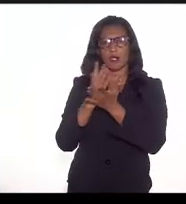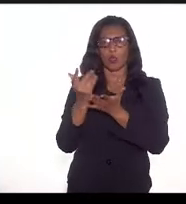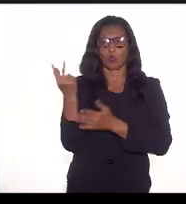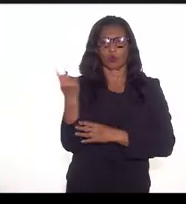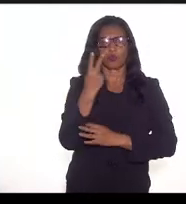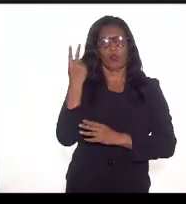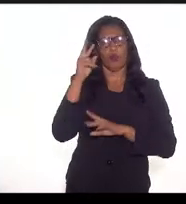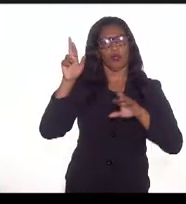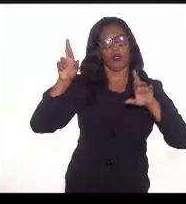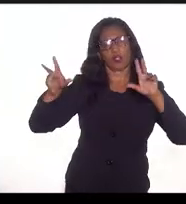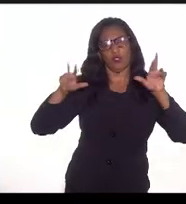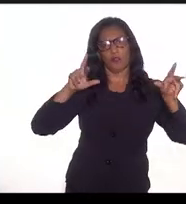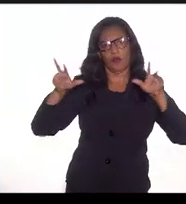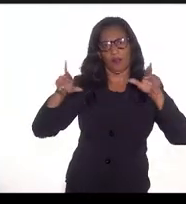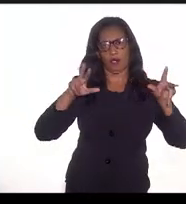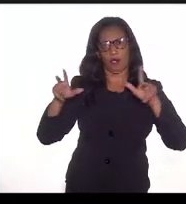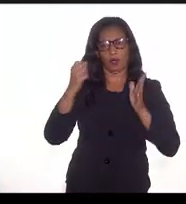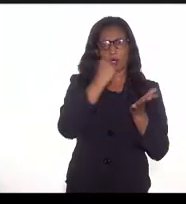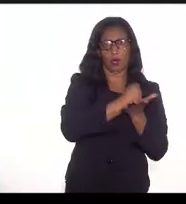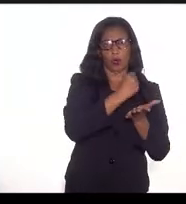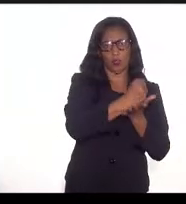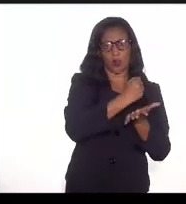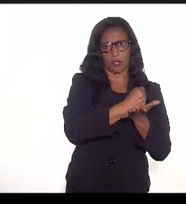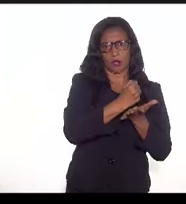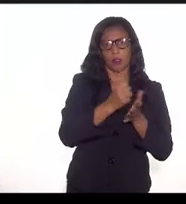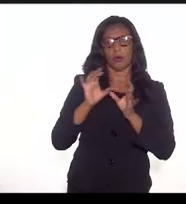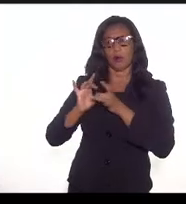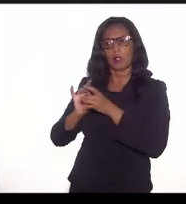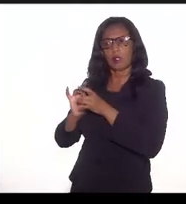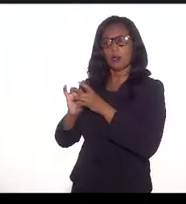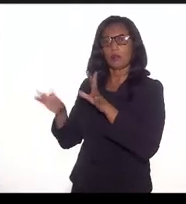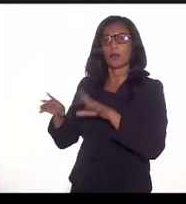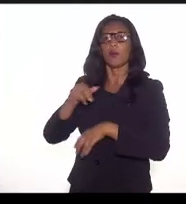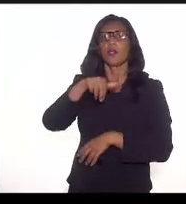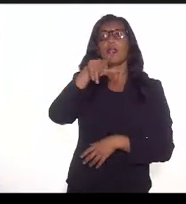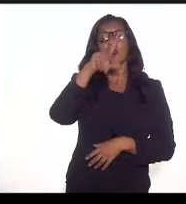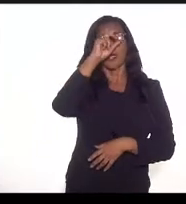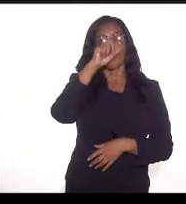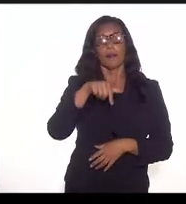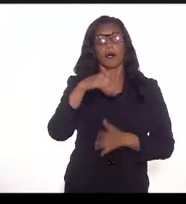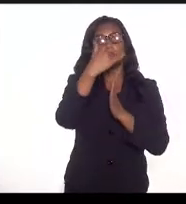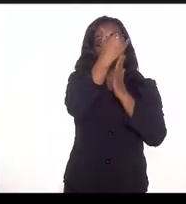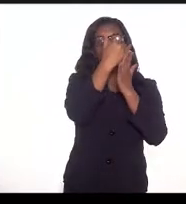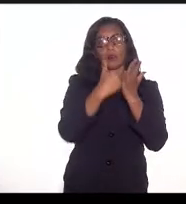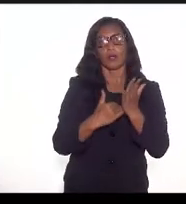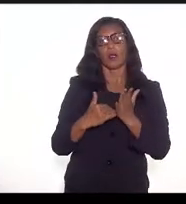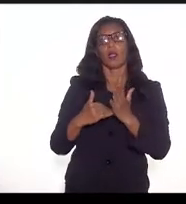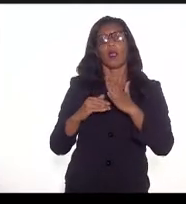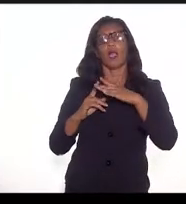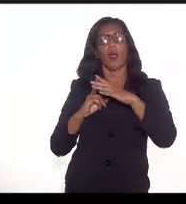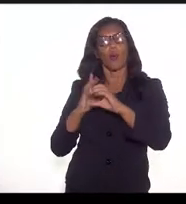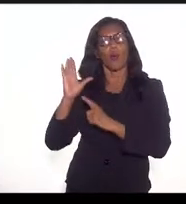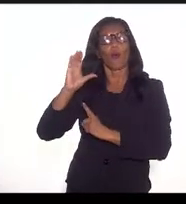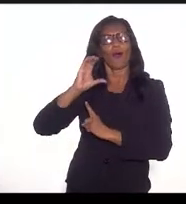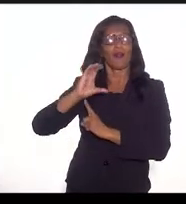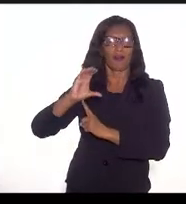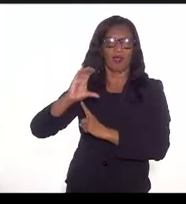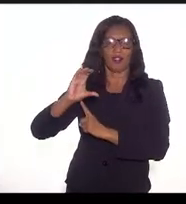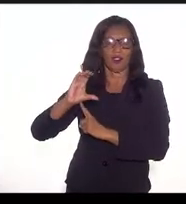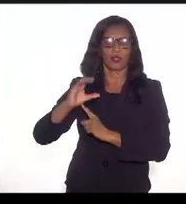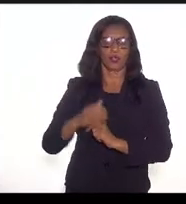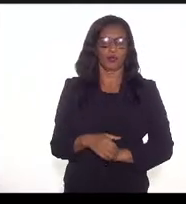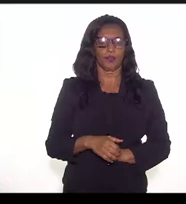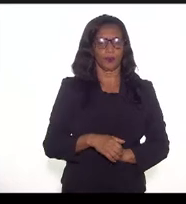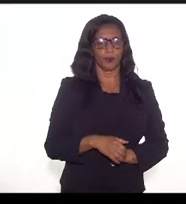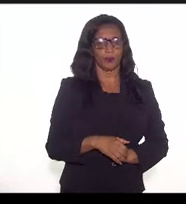por isso tem uma discrepância entre contratação e liberação, e quem manda para a gente o cronograma é o cliente. O FINEP Novacred